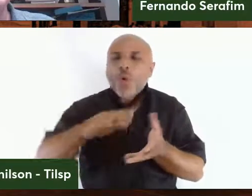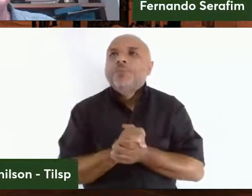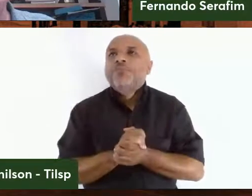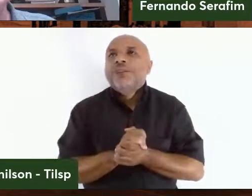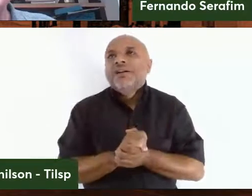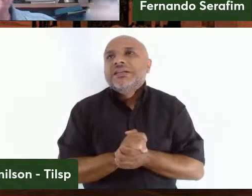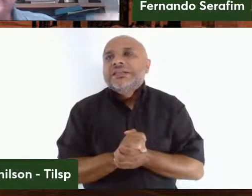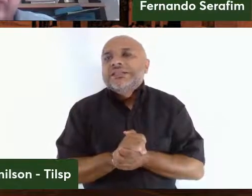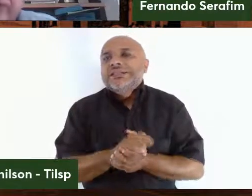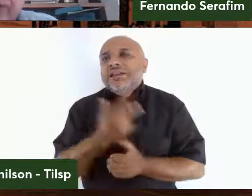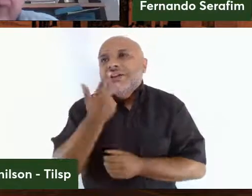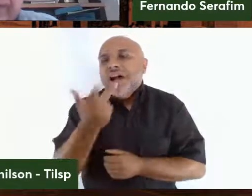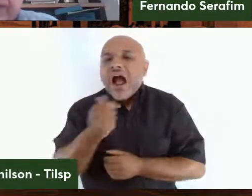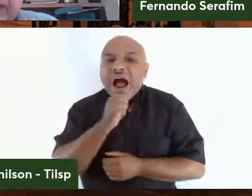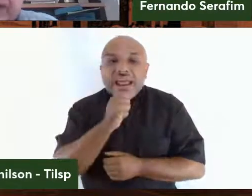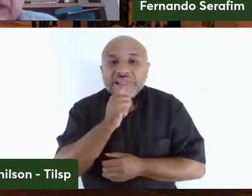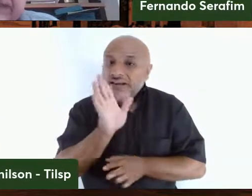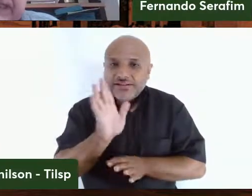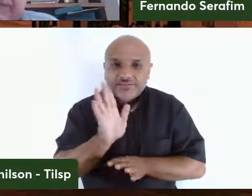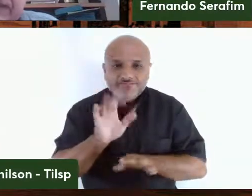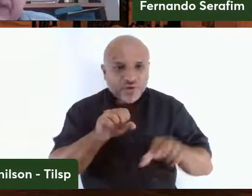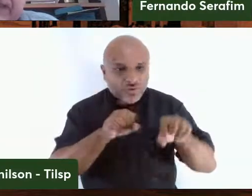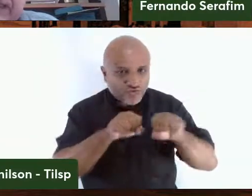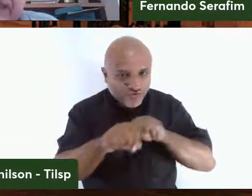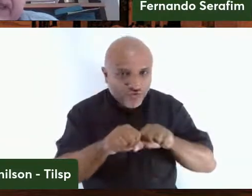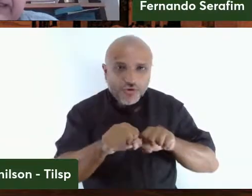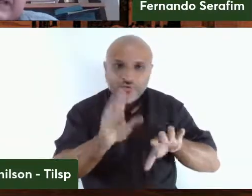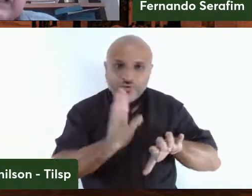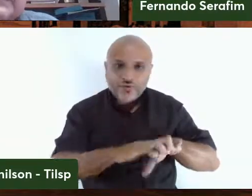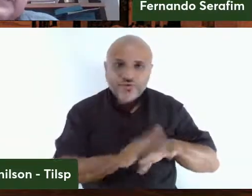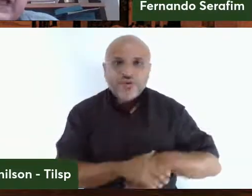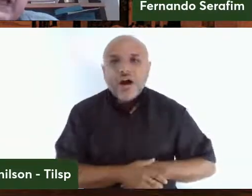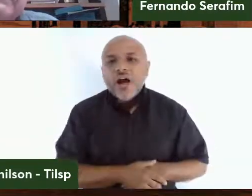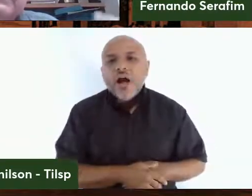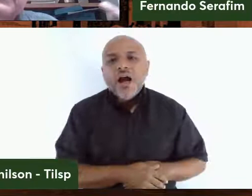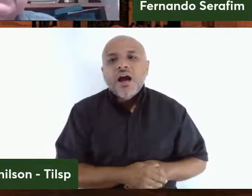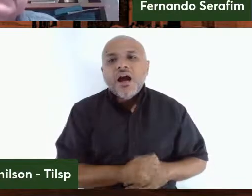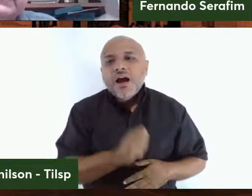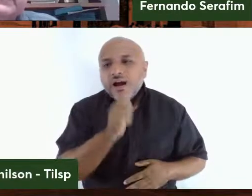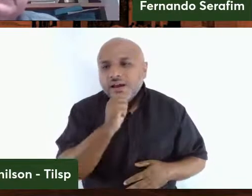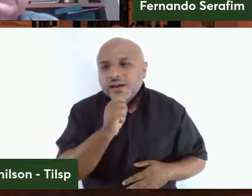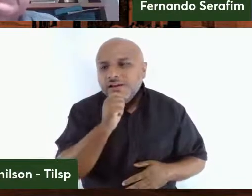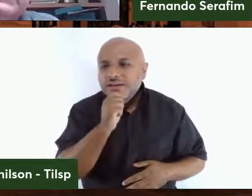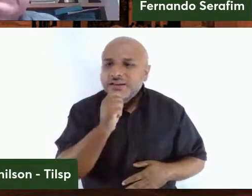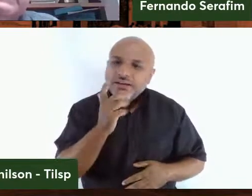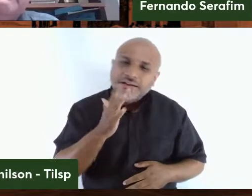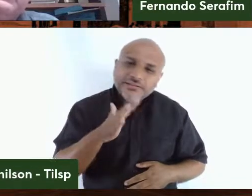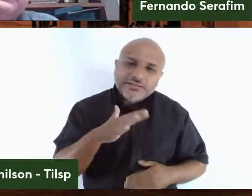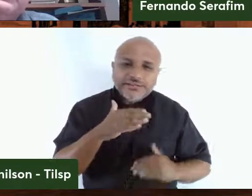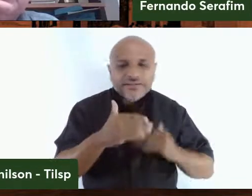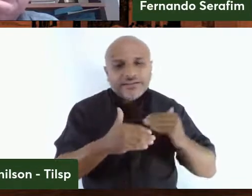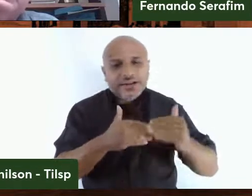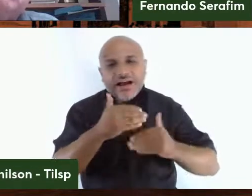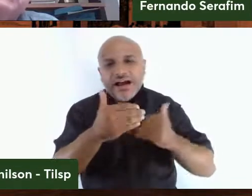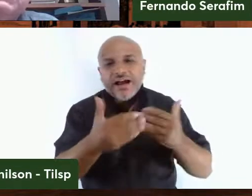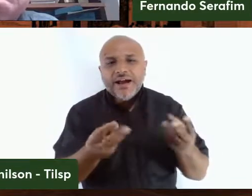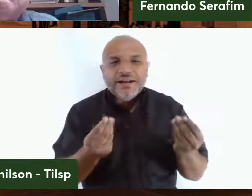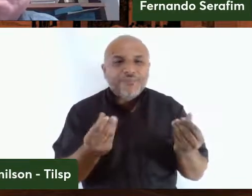vamos dizer, ainda não se formou, sabe, Fernando? Que ainda está, vamos dizer,